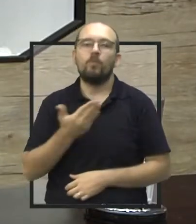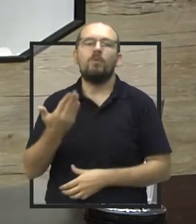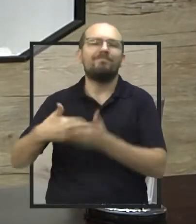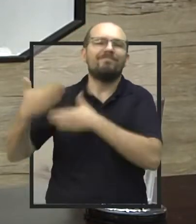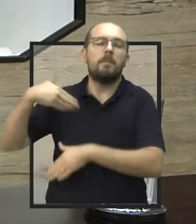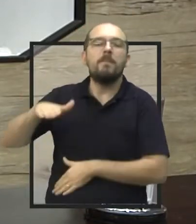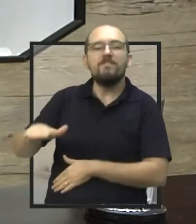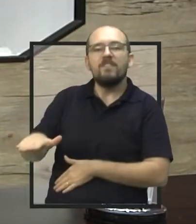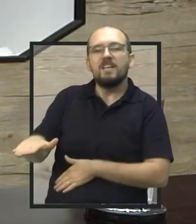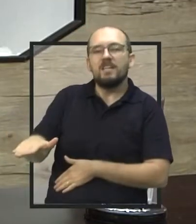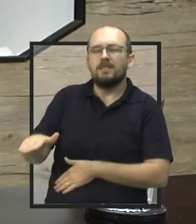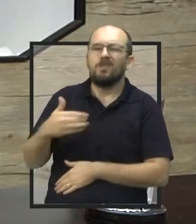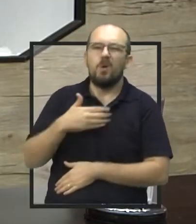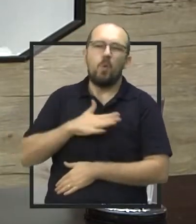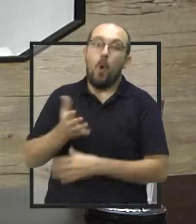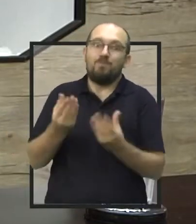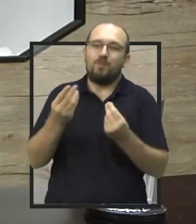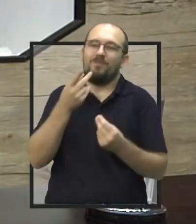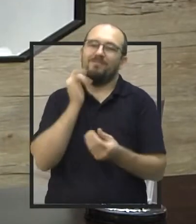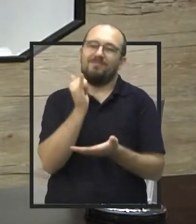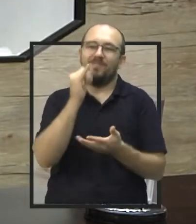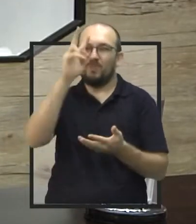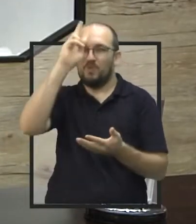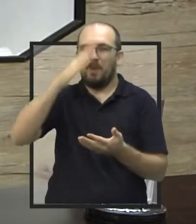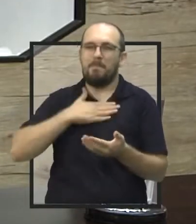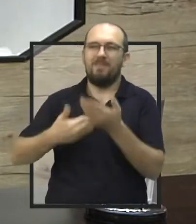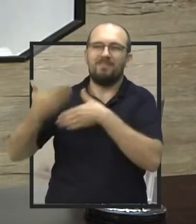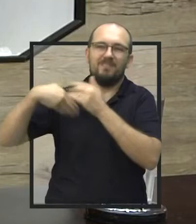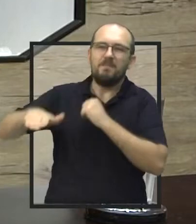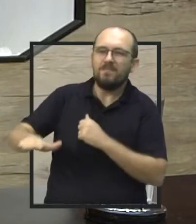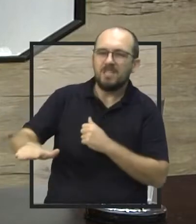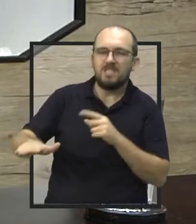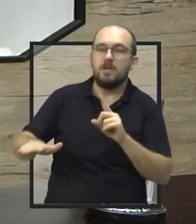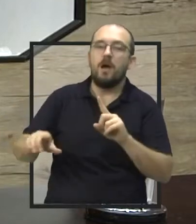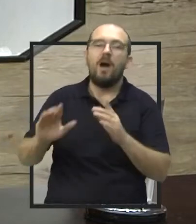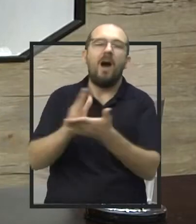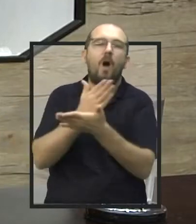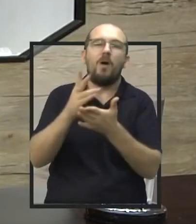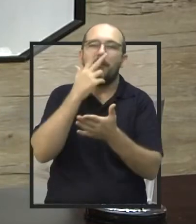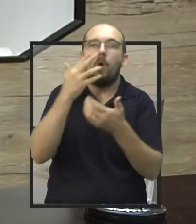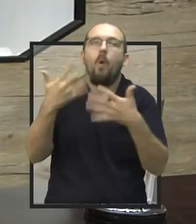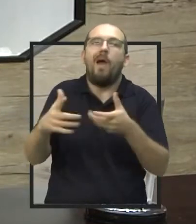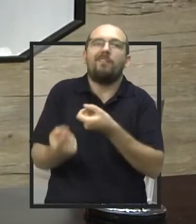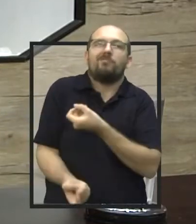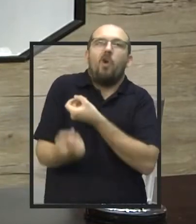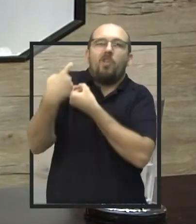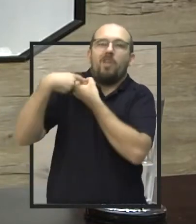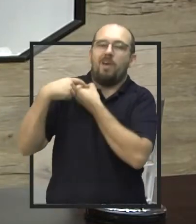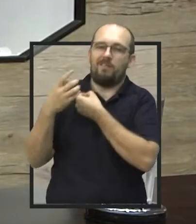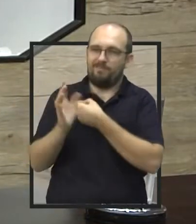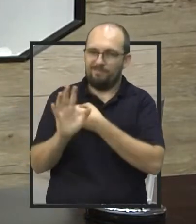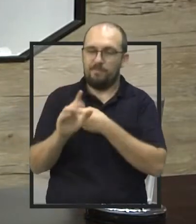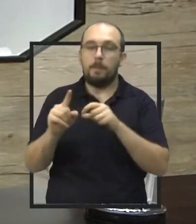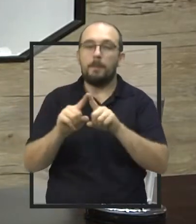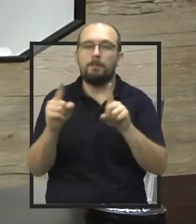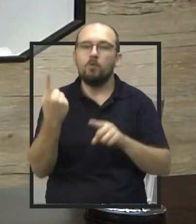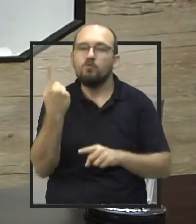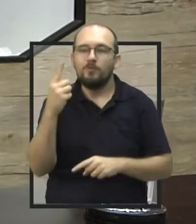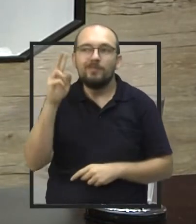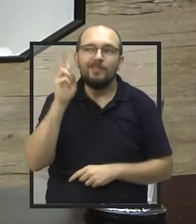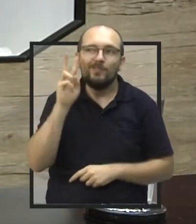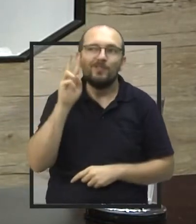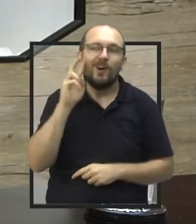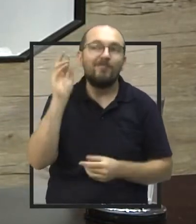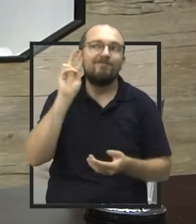que foi a primeira que eu trouxe, que eu queria muito trabalhar. Eu estou sempre trabalhando essa temática da toxicidade do trabalho. Gosto